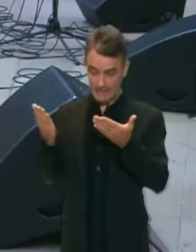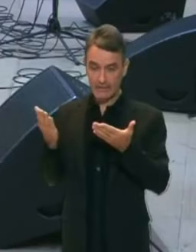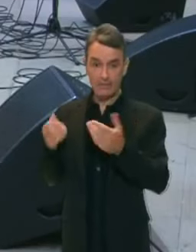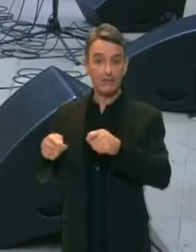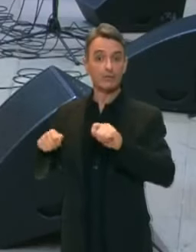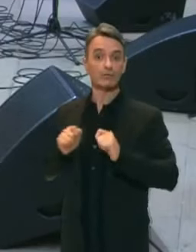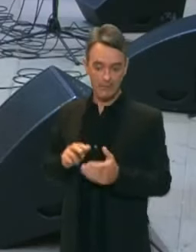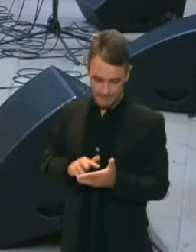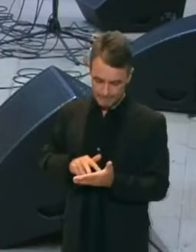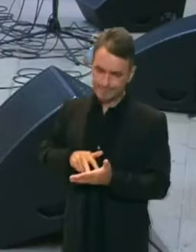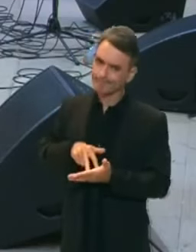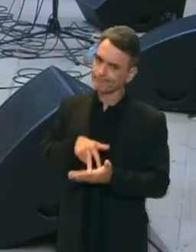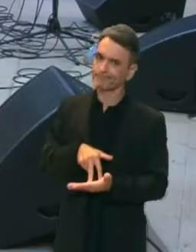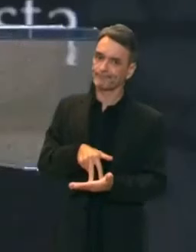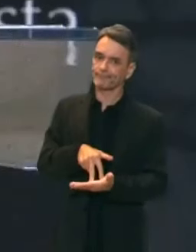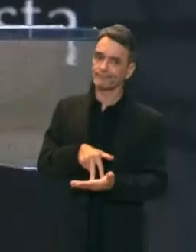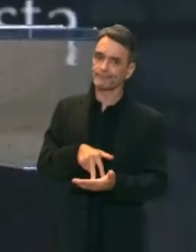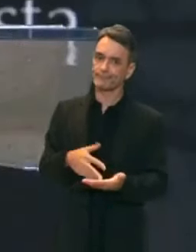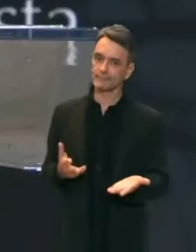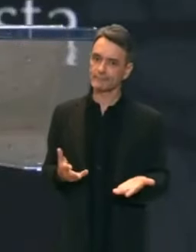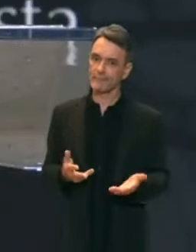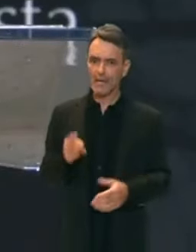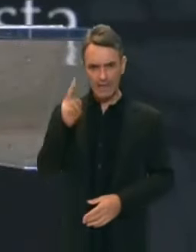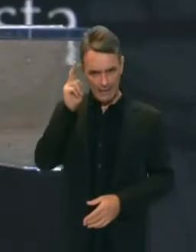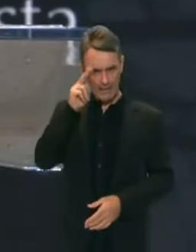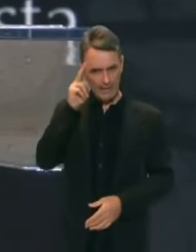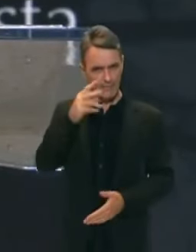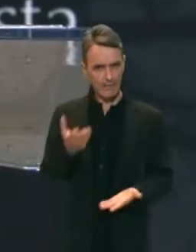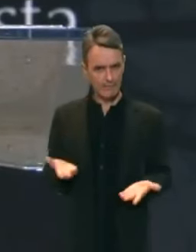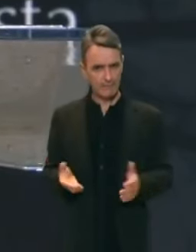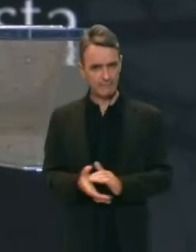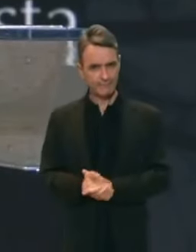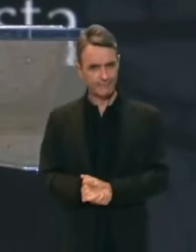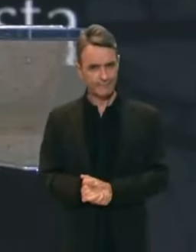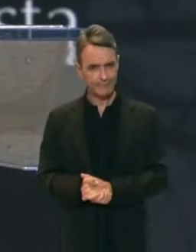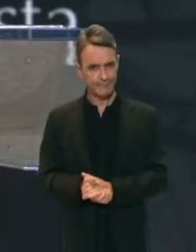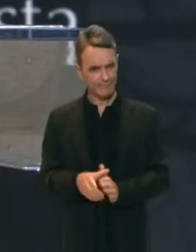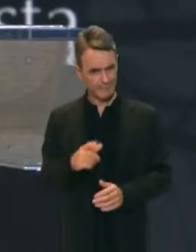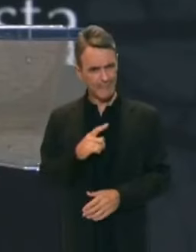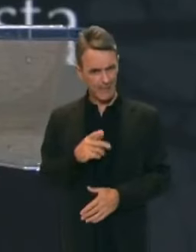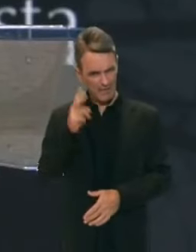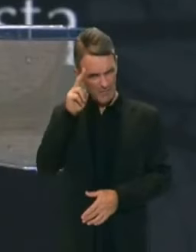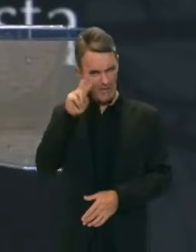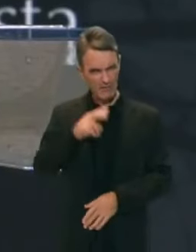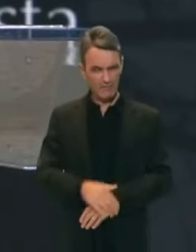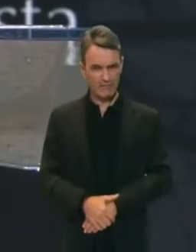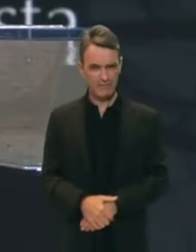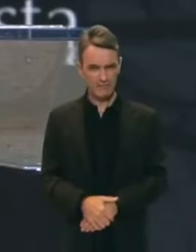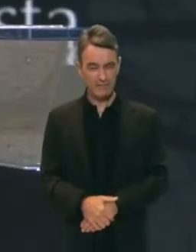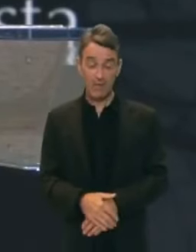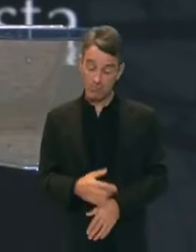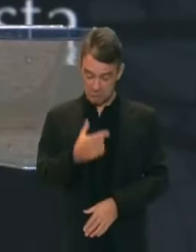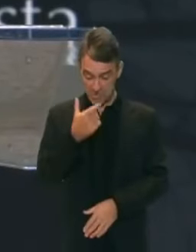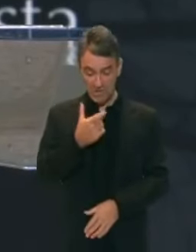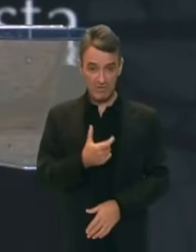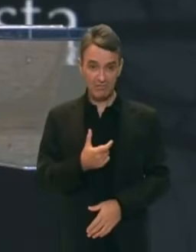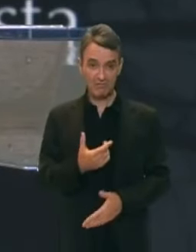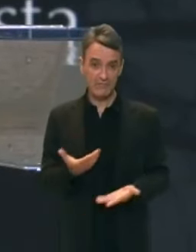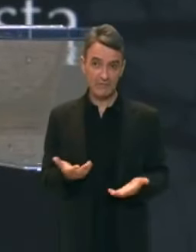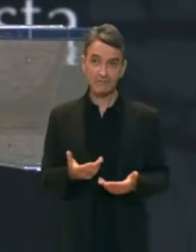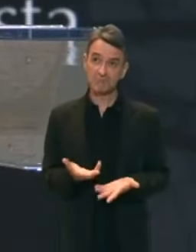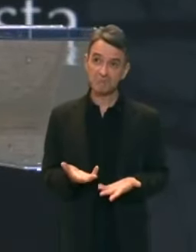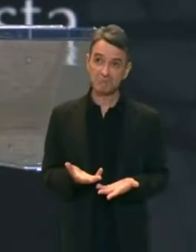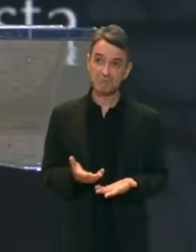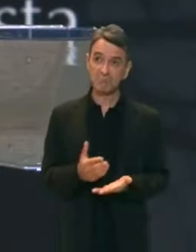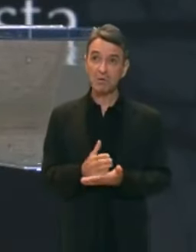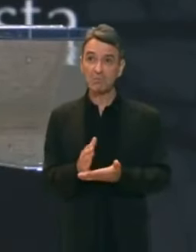fortalece. Mas você tem lembrado disso? Ou assim como eu, muitas vezes, parece